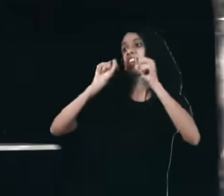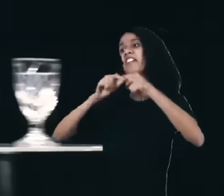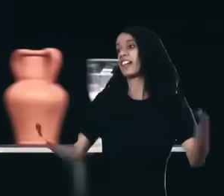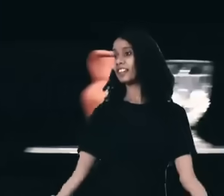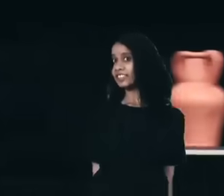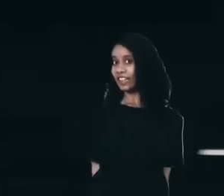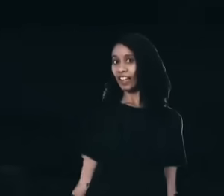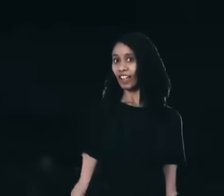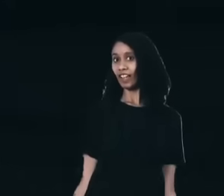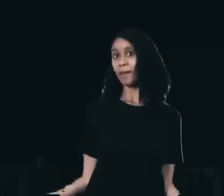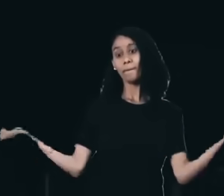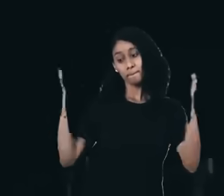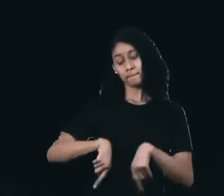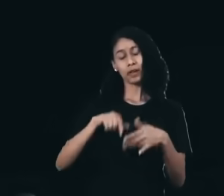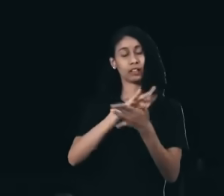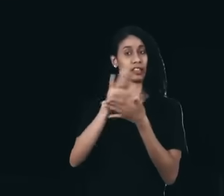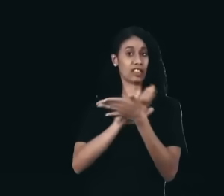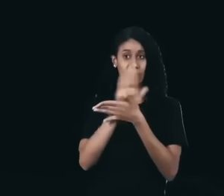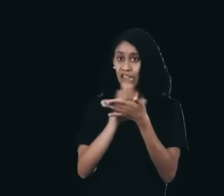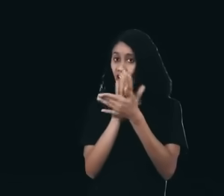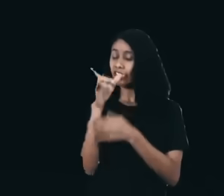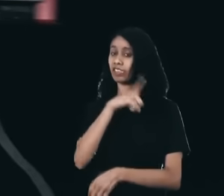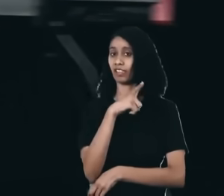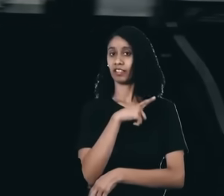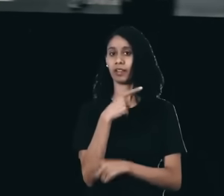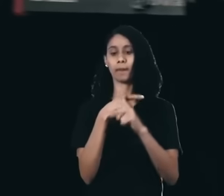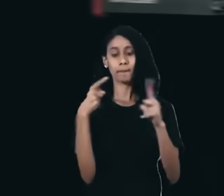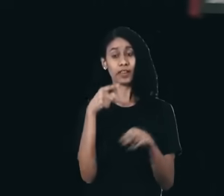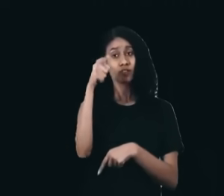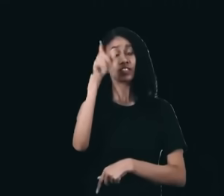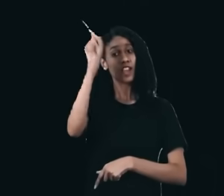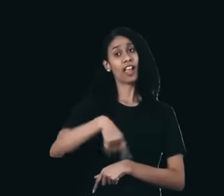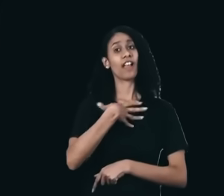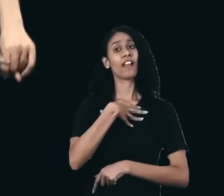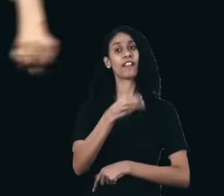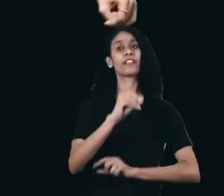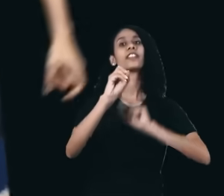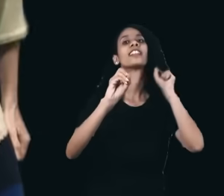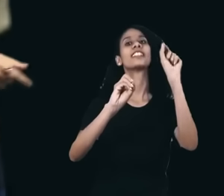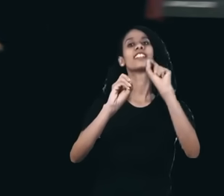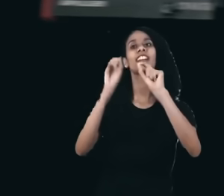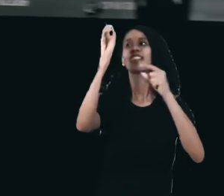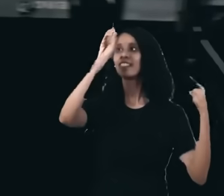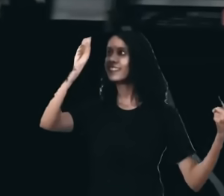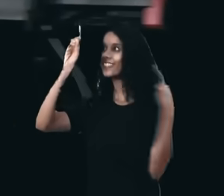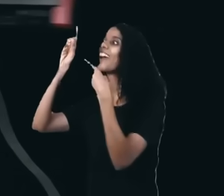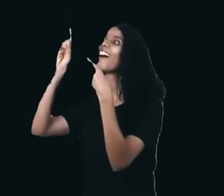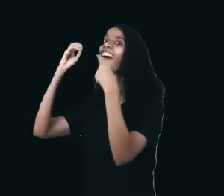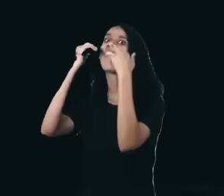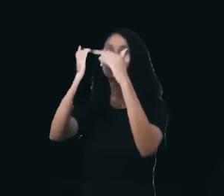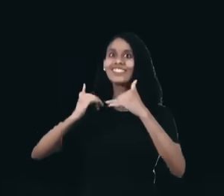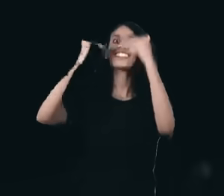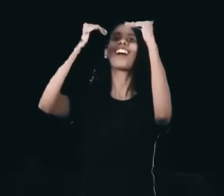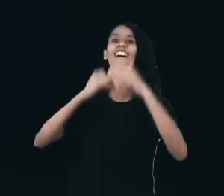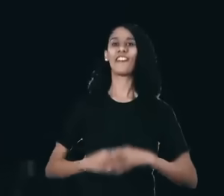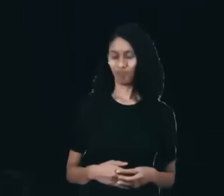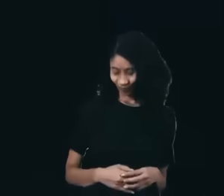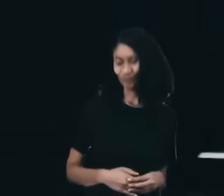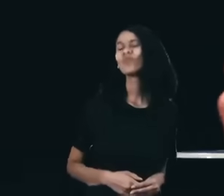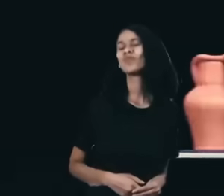Você pode não ter nada, mas você é filha do Deus Todo-Poderoso.